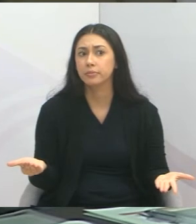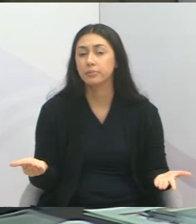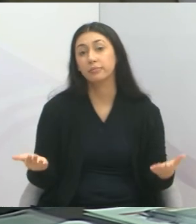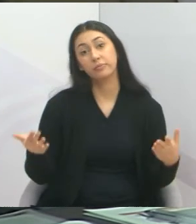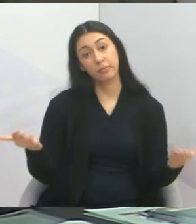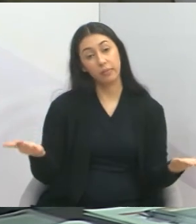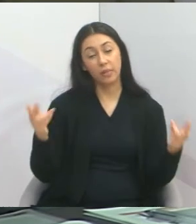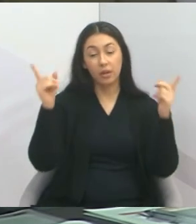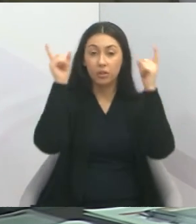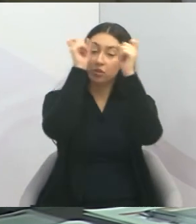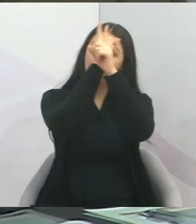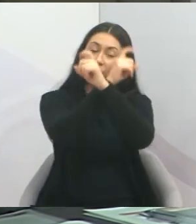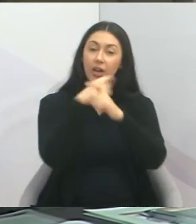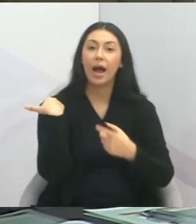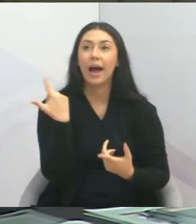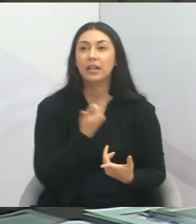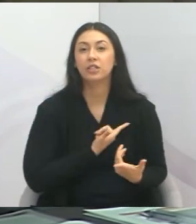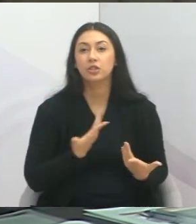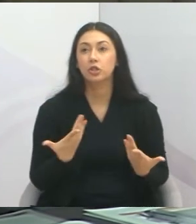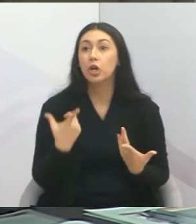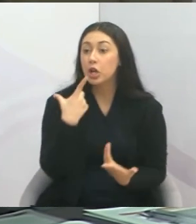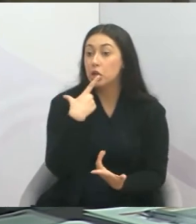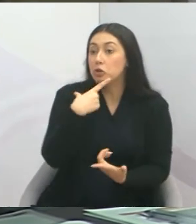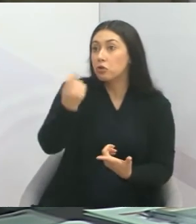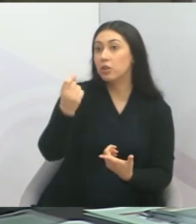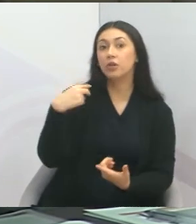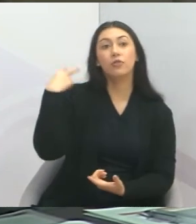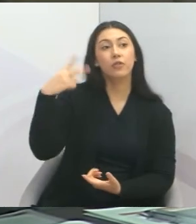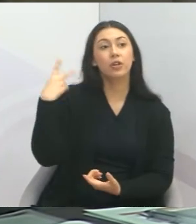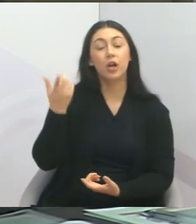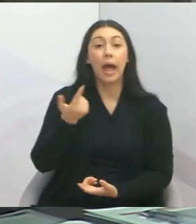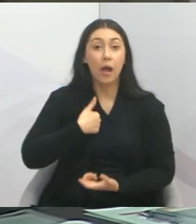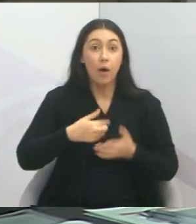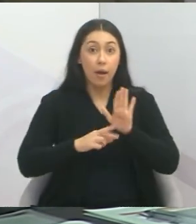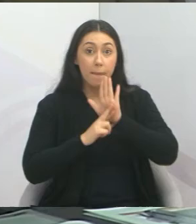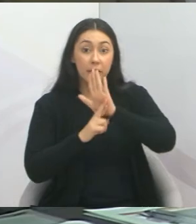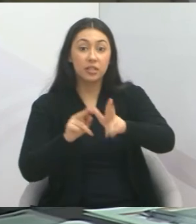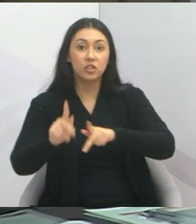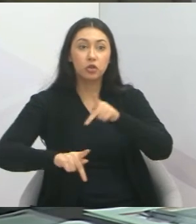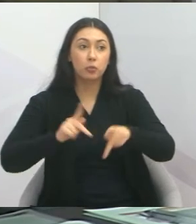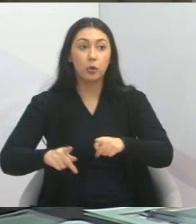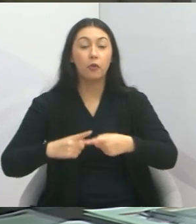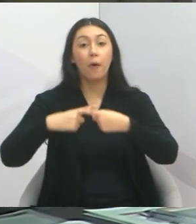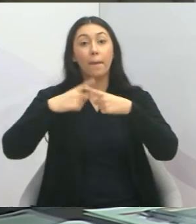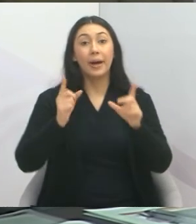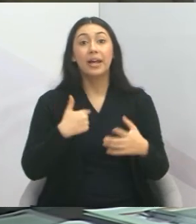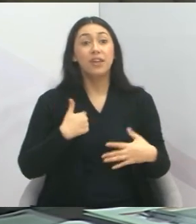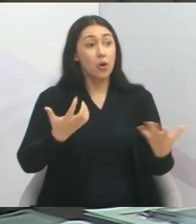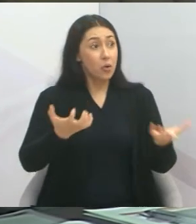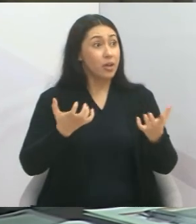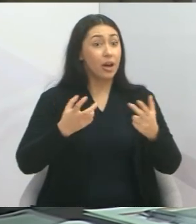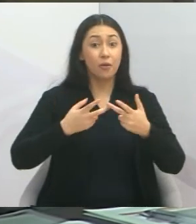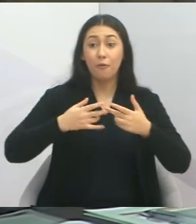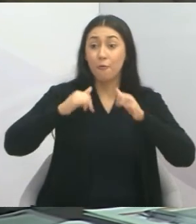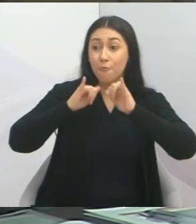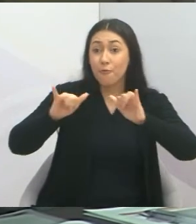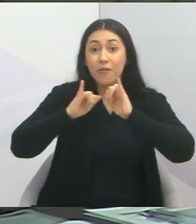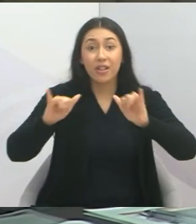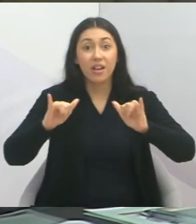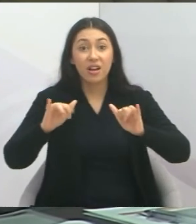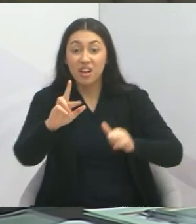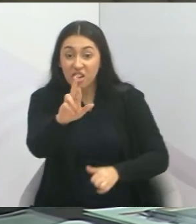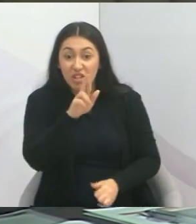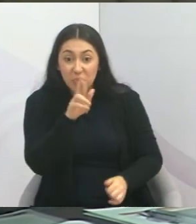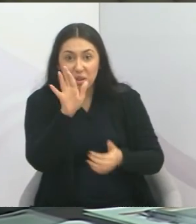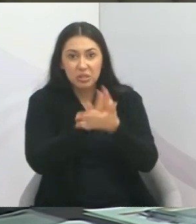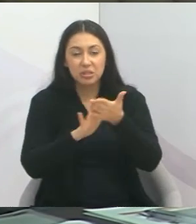bom então fica difícil a gente se eleito a vereador se a voz do povo e na hora de você querer ter você não tem voz